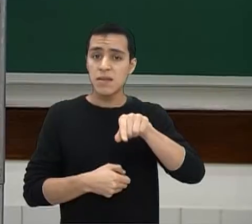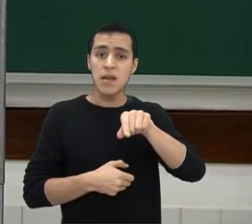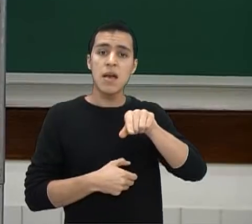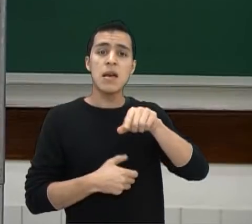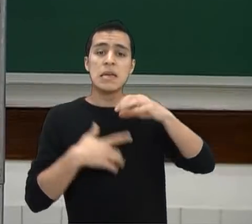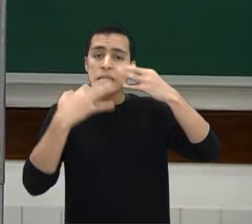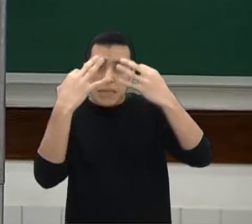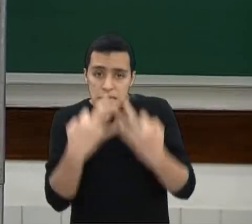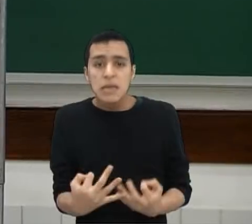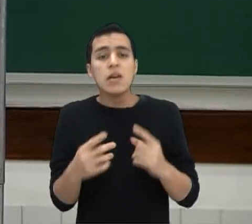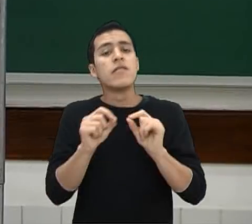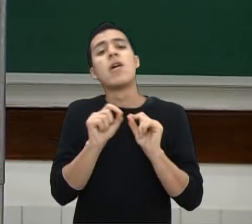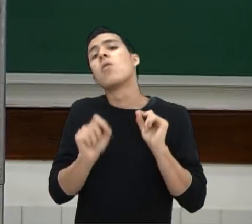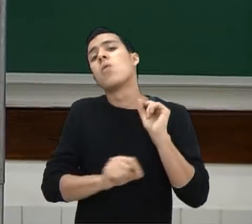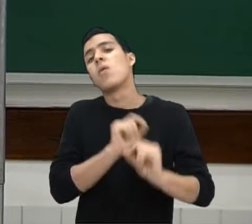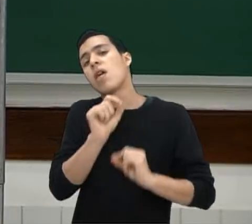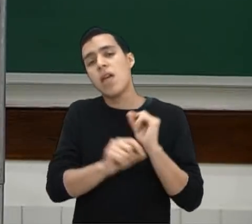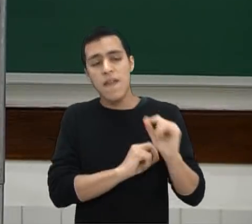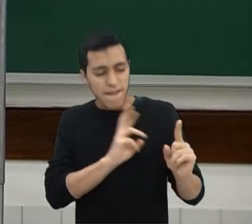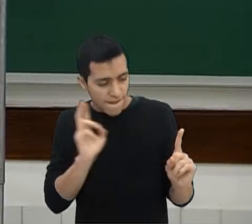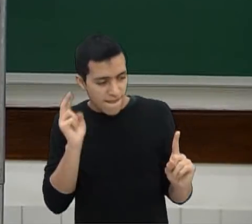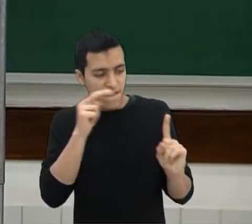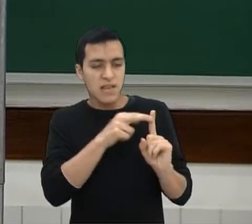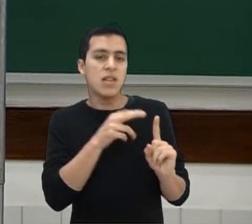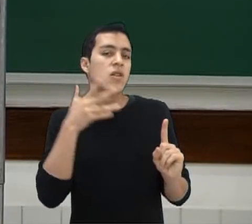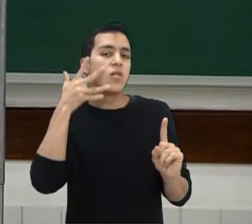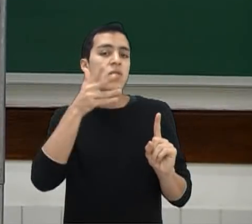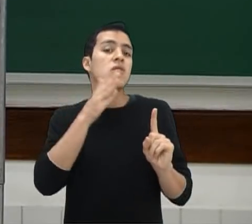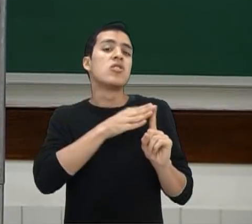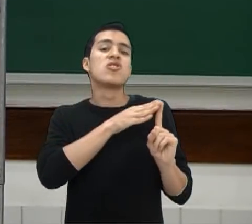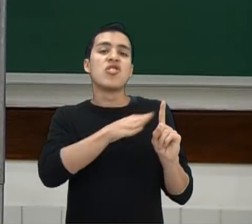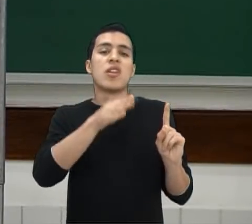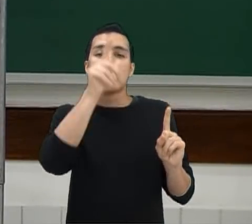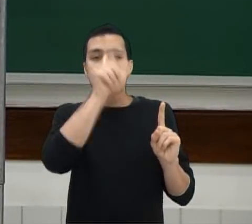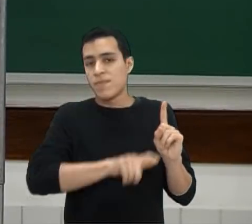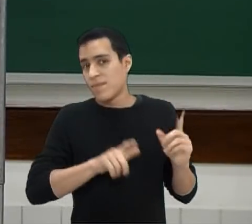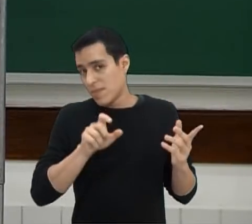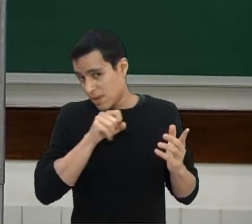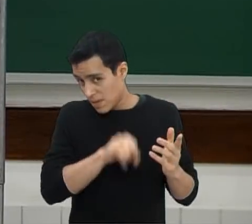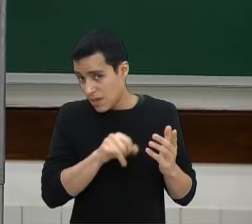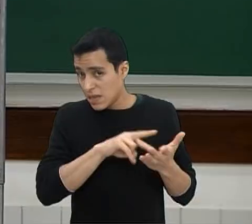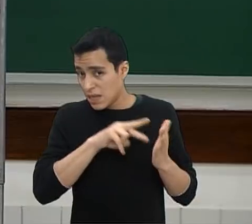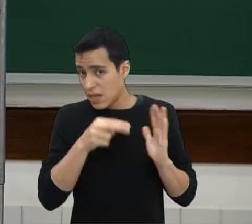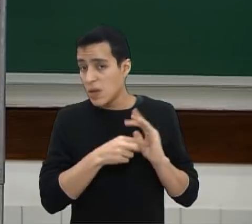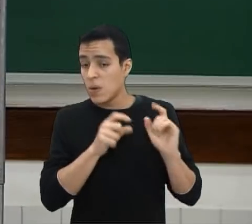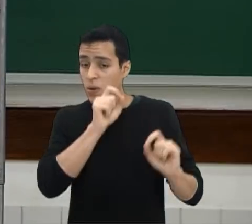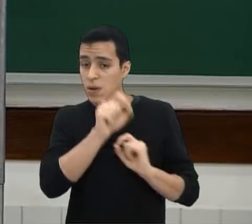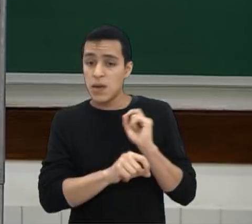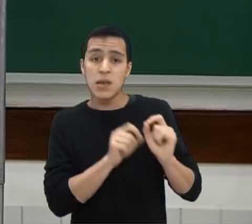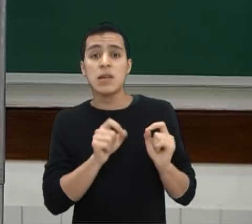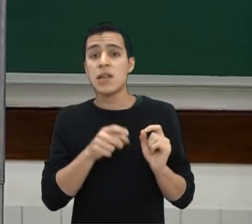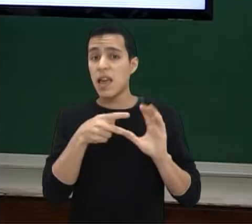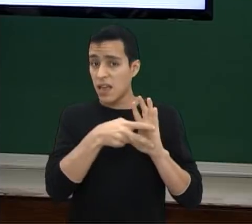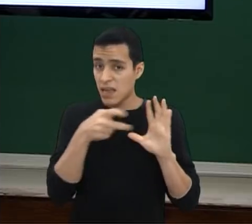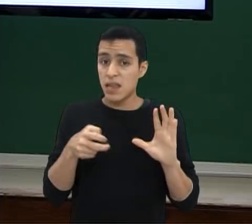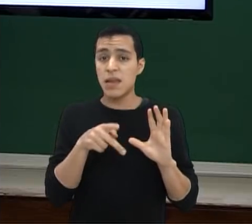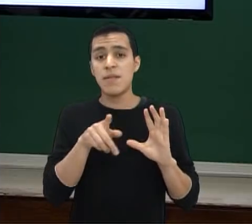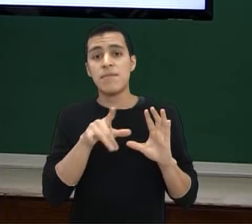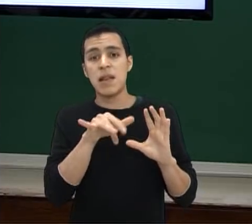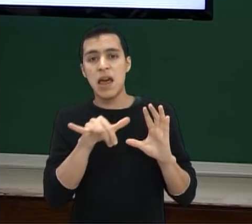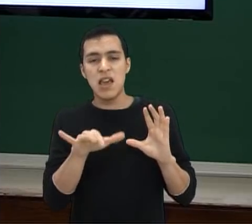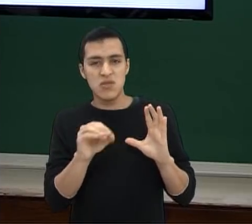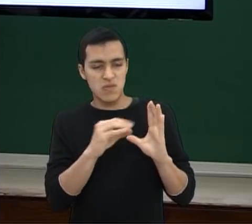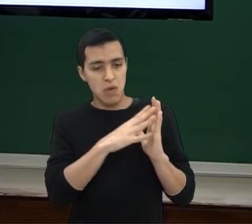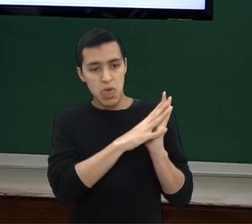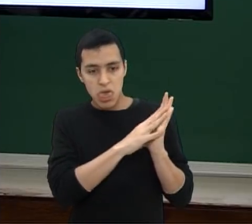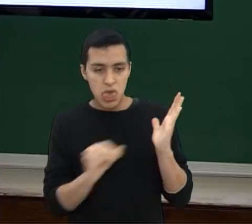pontuação adequada para fazer a referência ao discurso direto de outro. Senão, eu estou cometendo um crime, que é o crime de